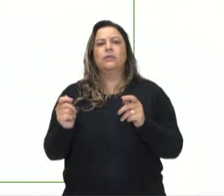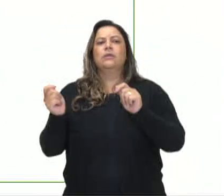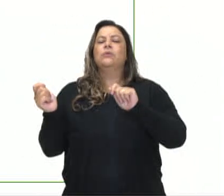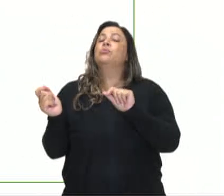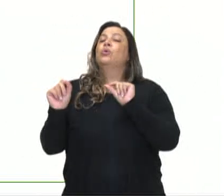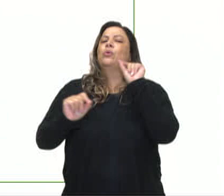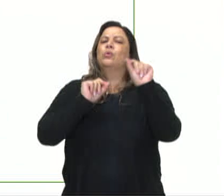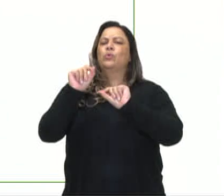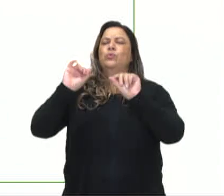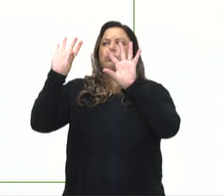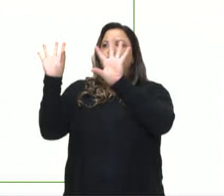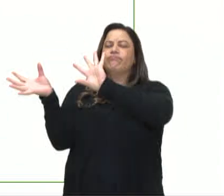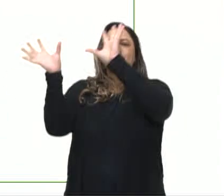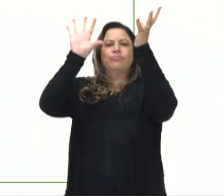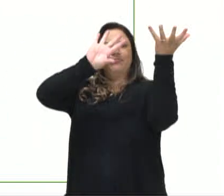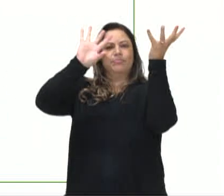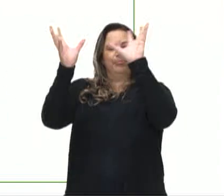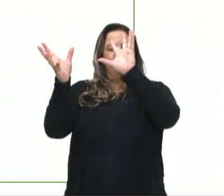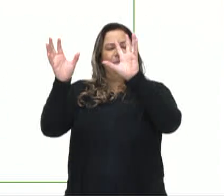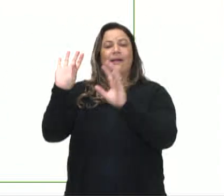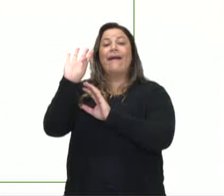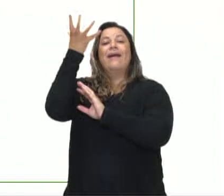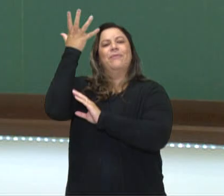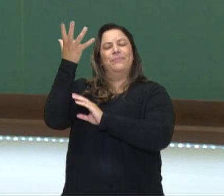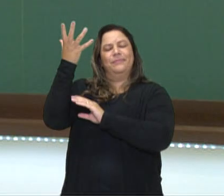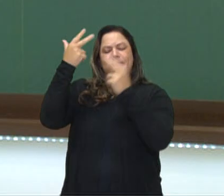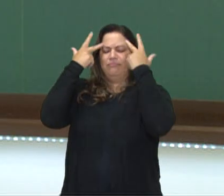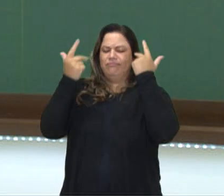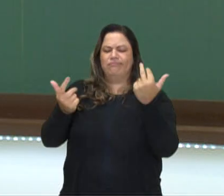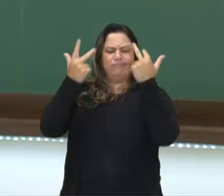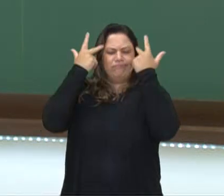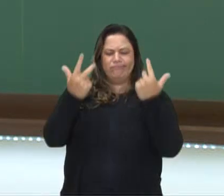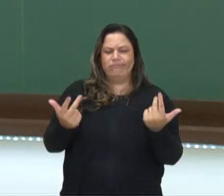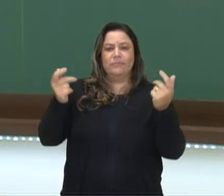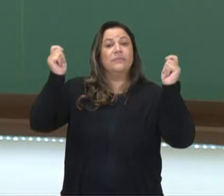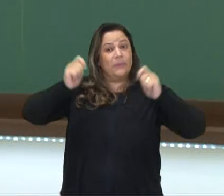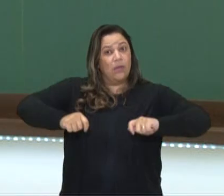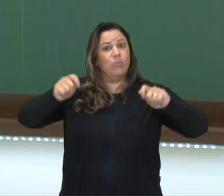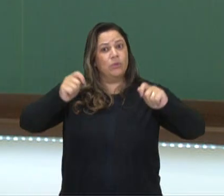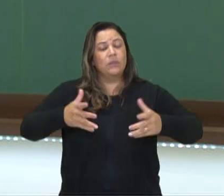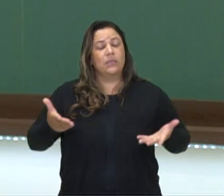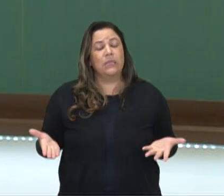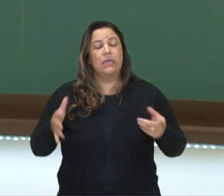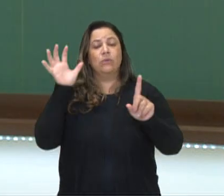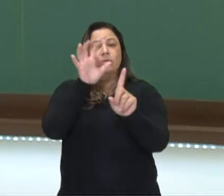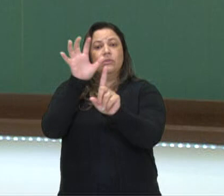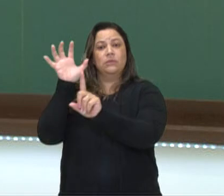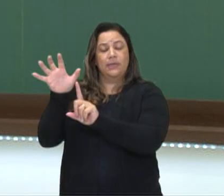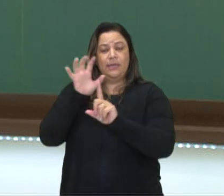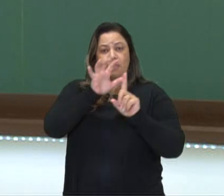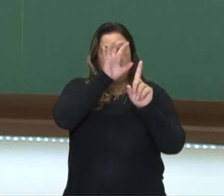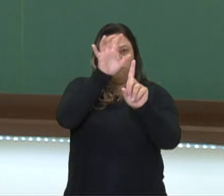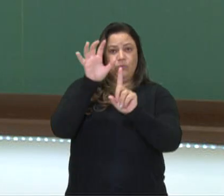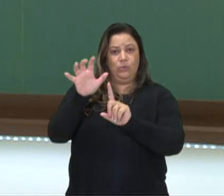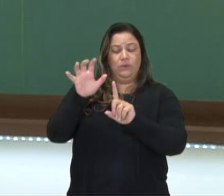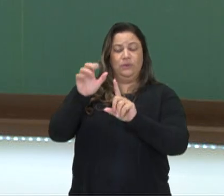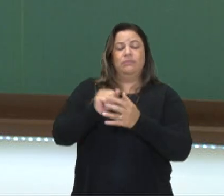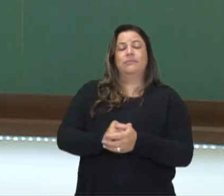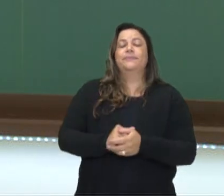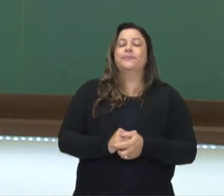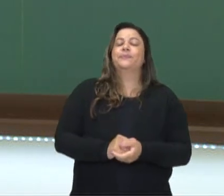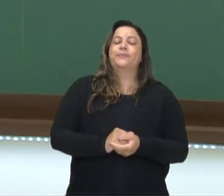climáticos são eventos climáticos que ocorrem naturalmente, estes podendo ser influenciados pela ação